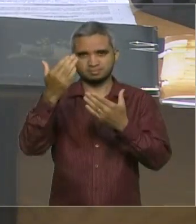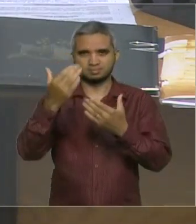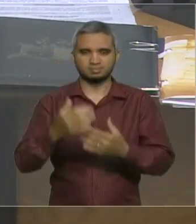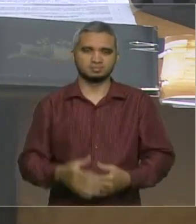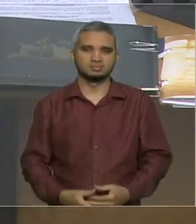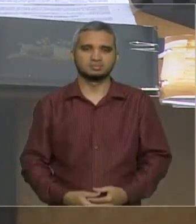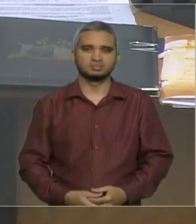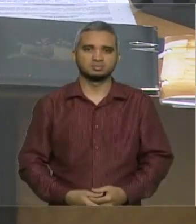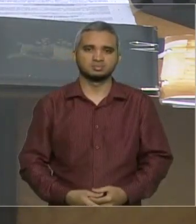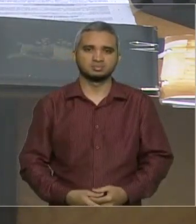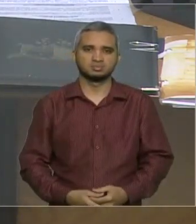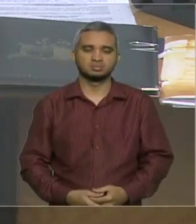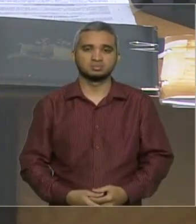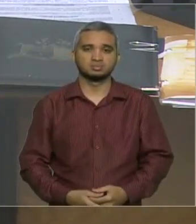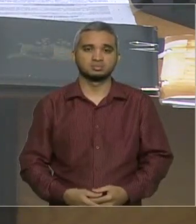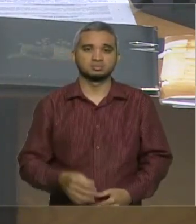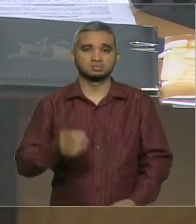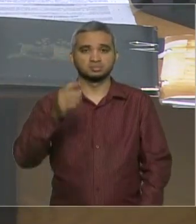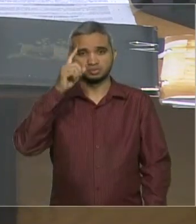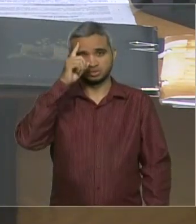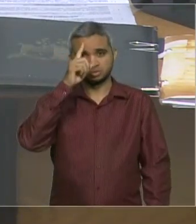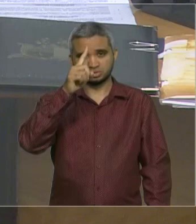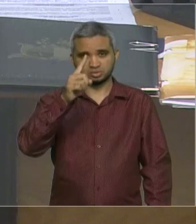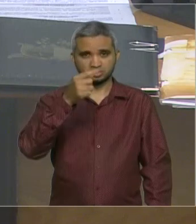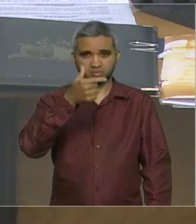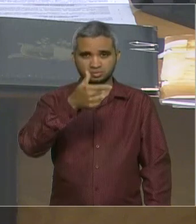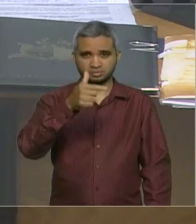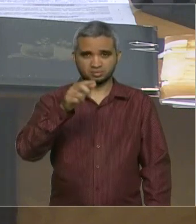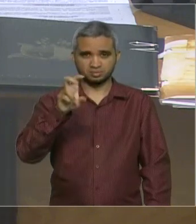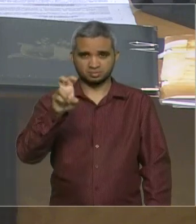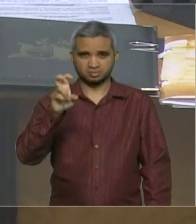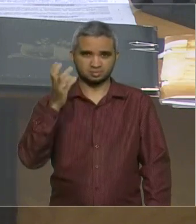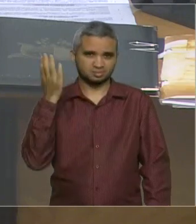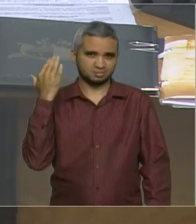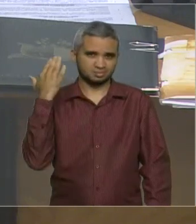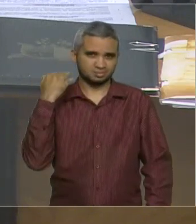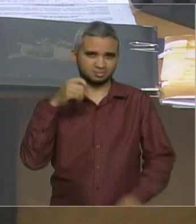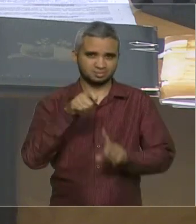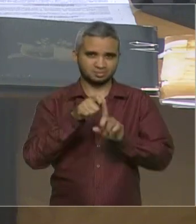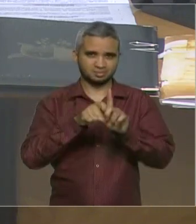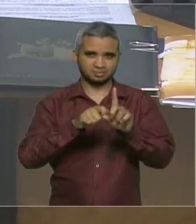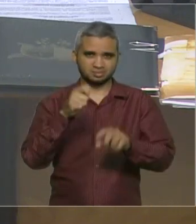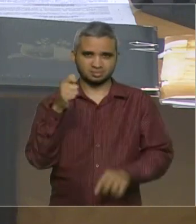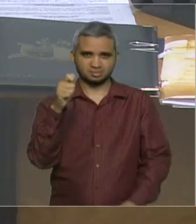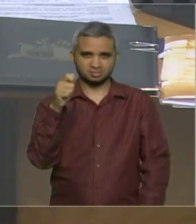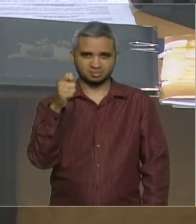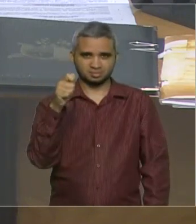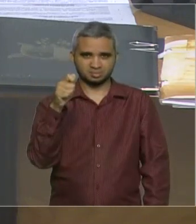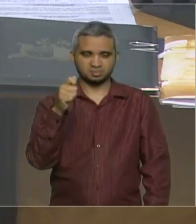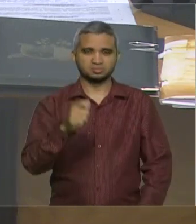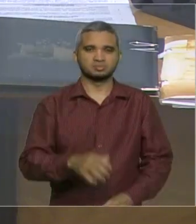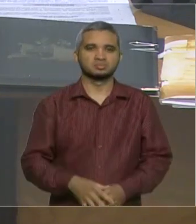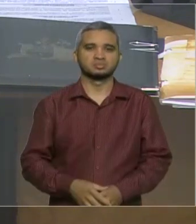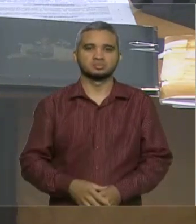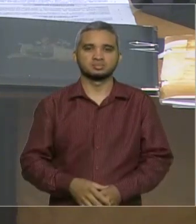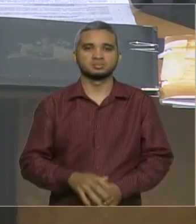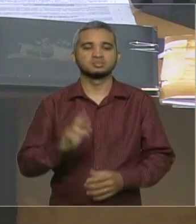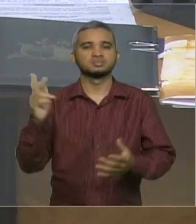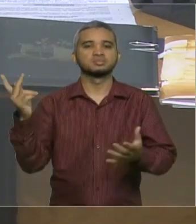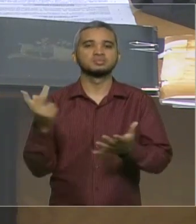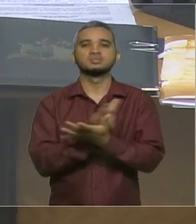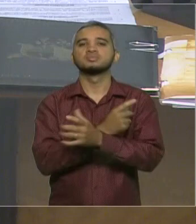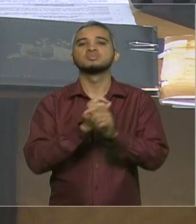No último dia 25 de agosto, eu fiz exatamente um ano